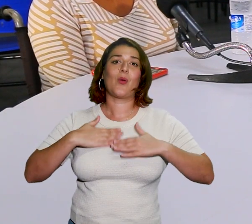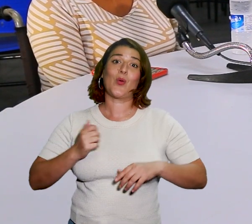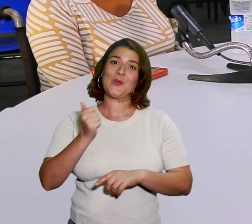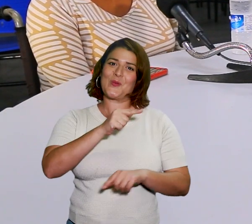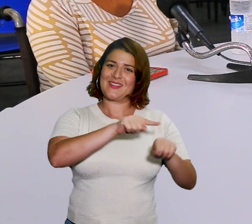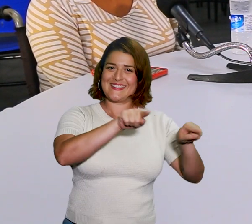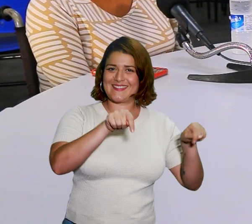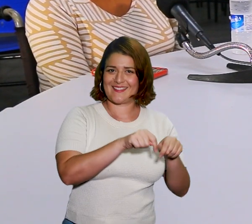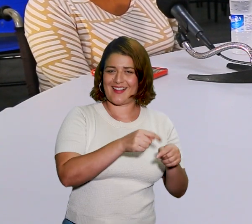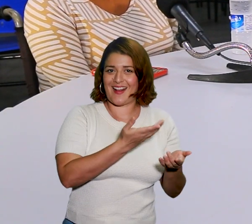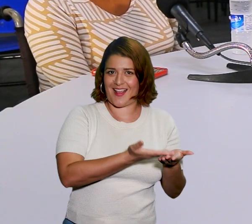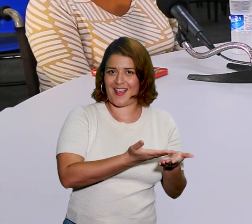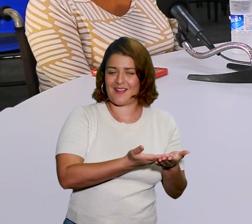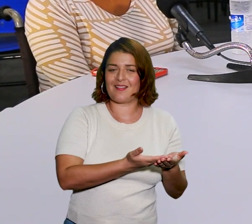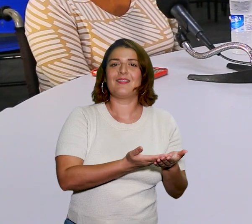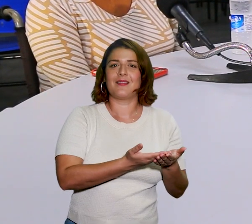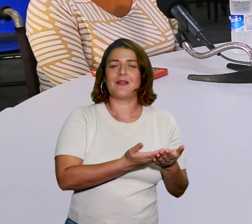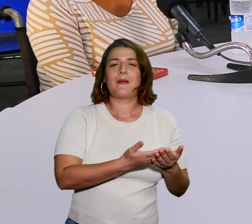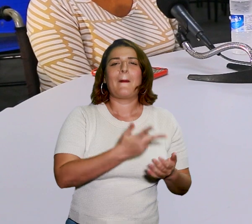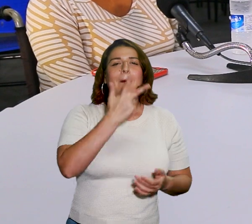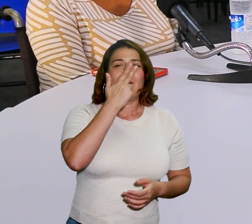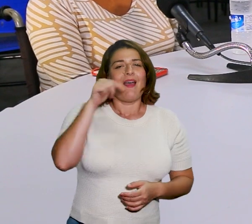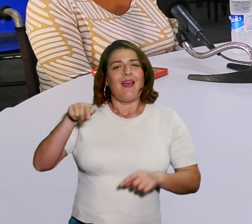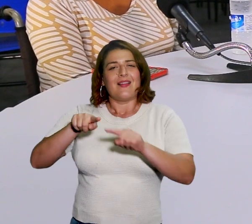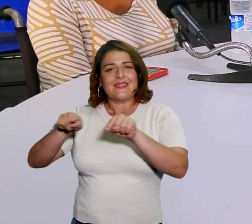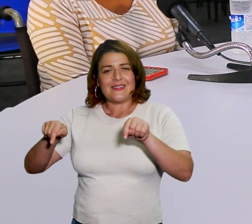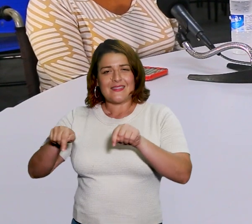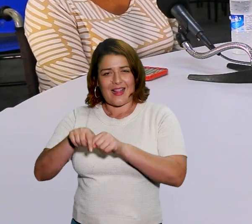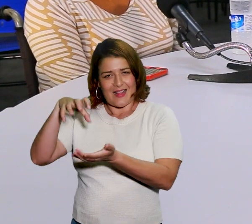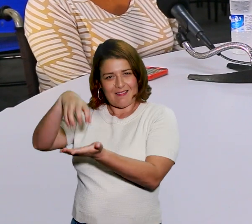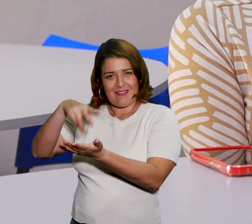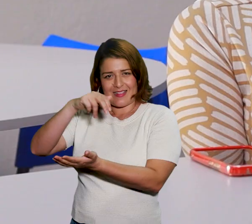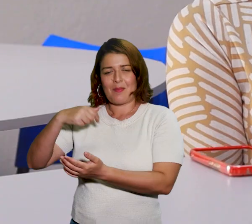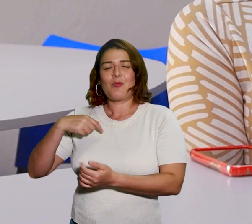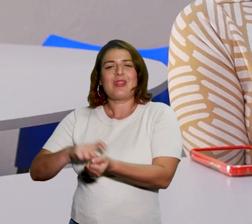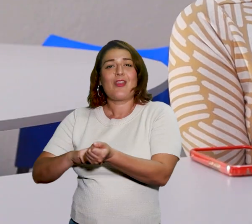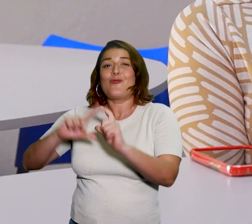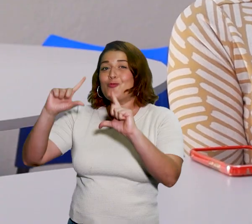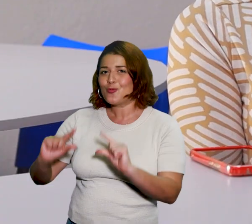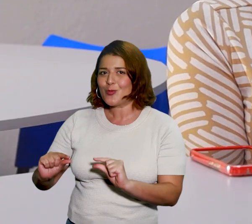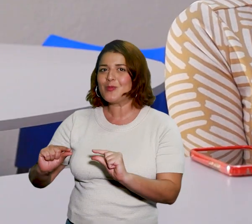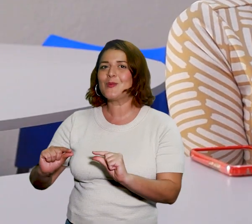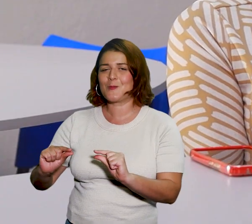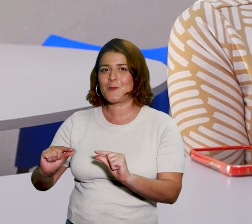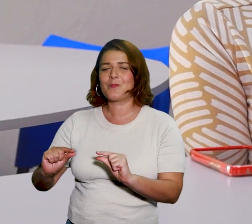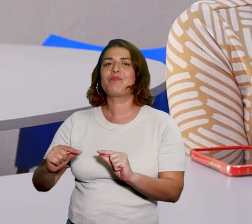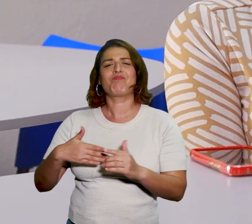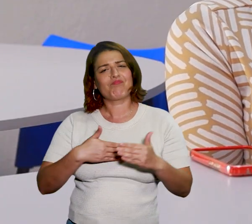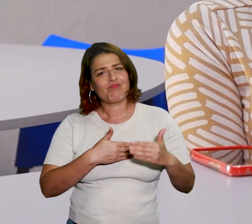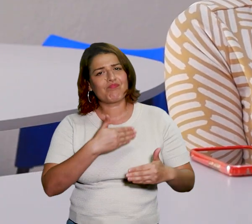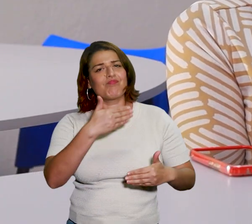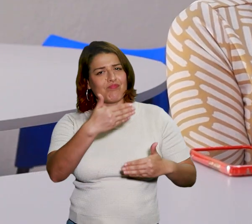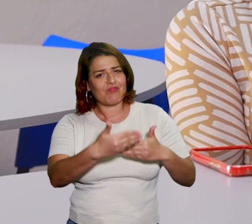que em sala de aula. Eu acho que tive menos nervoso para poder fazer. E durante o decorrer